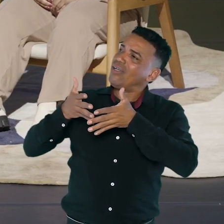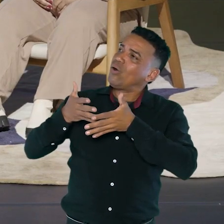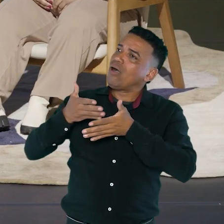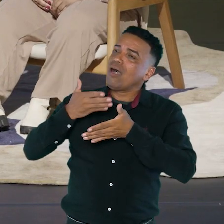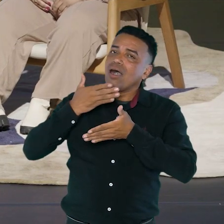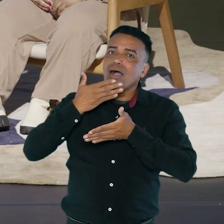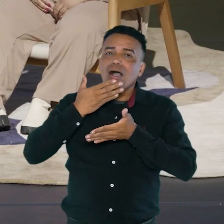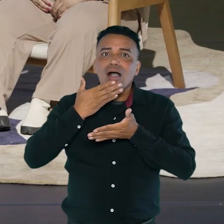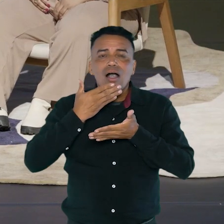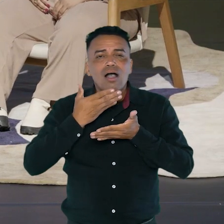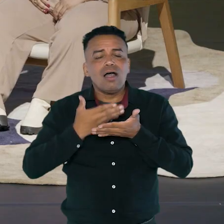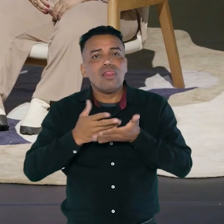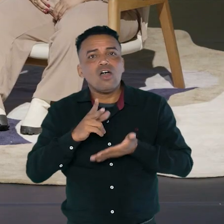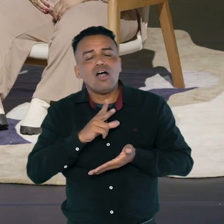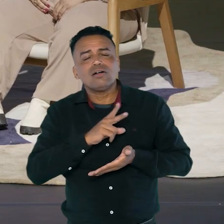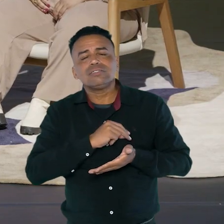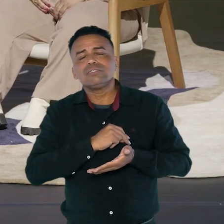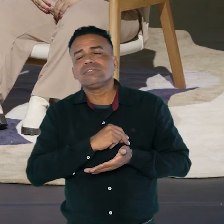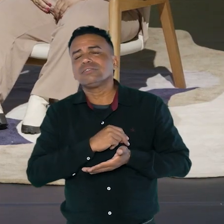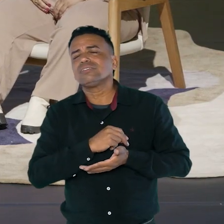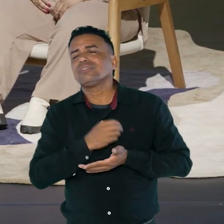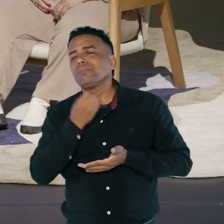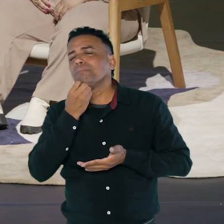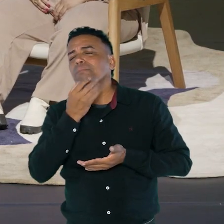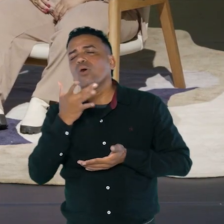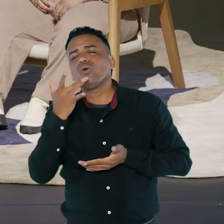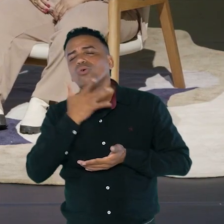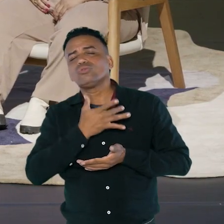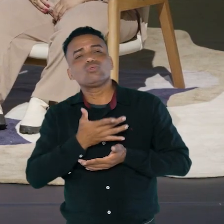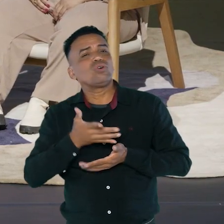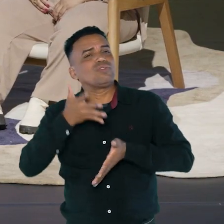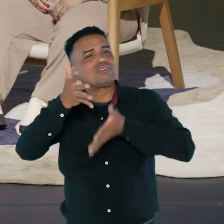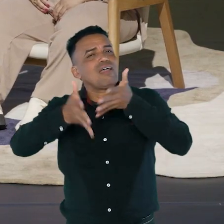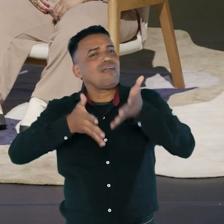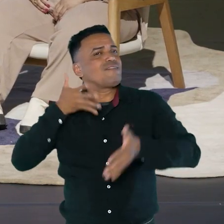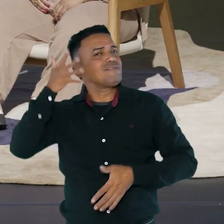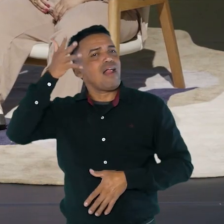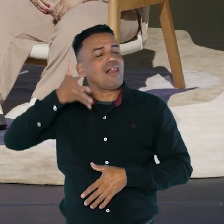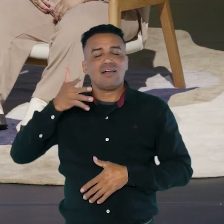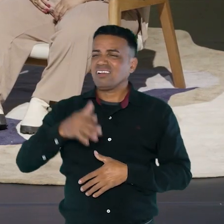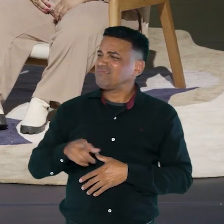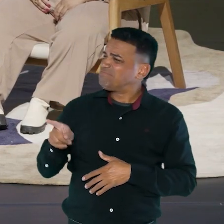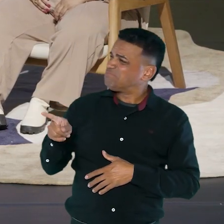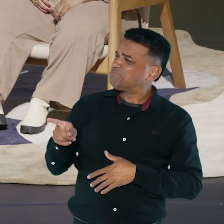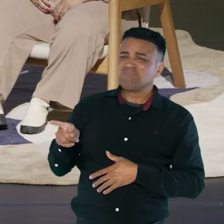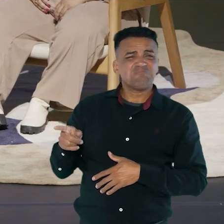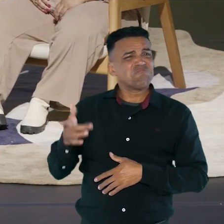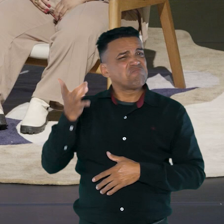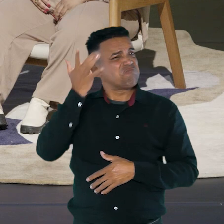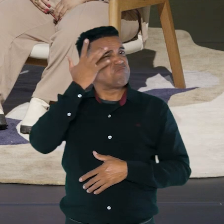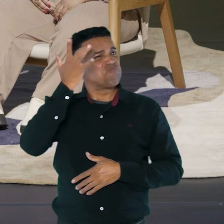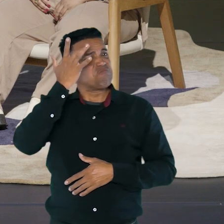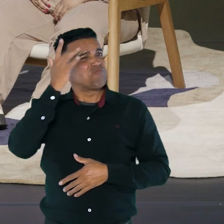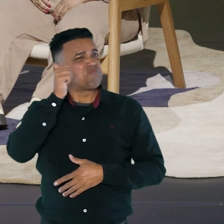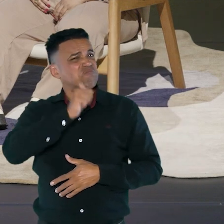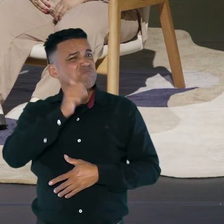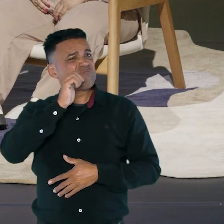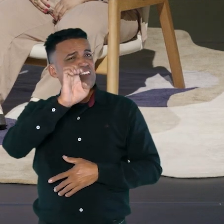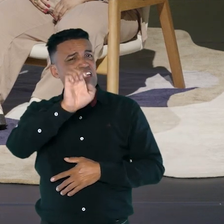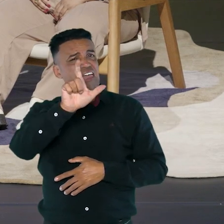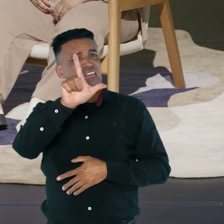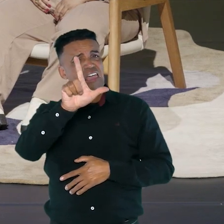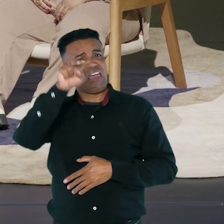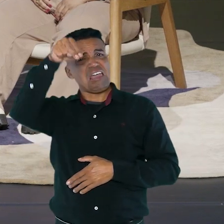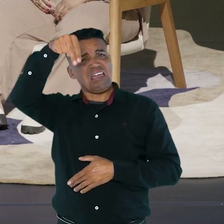Semaia balançou o corpo de um lado para o outro, imitando a leveza de uma pluma. É um fenômeno, porque